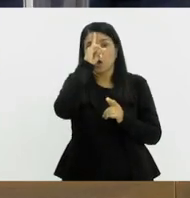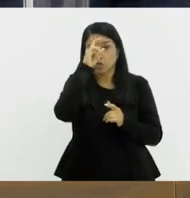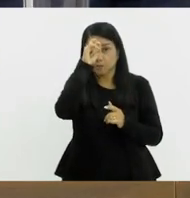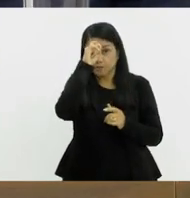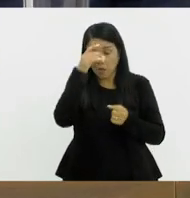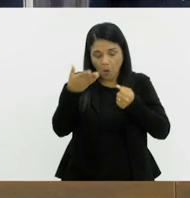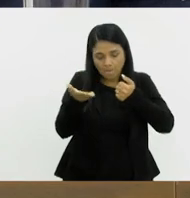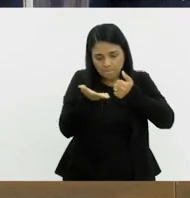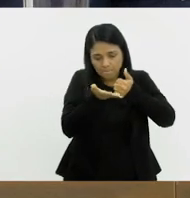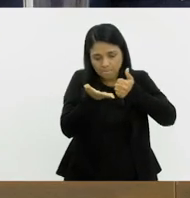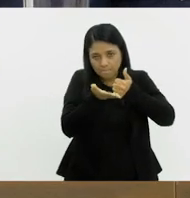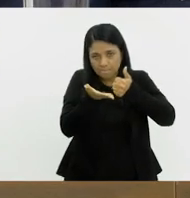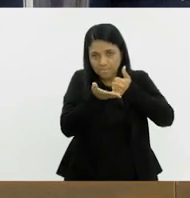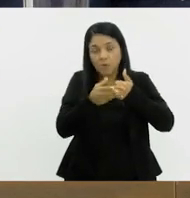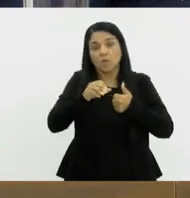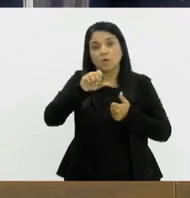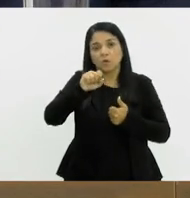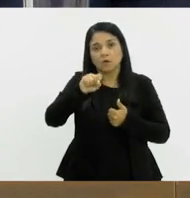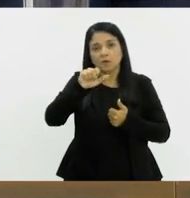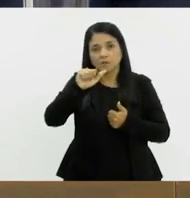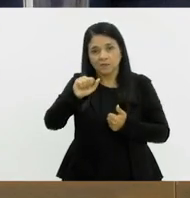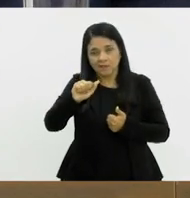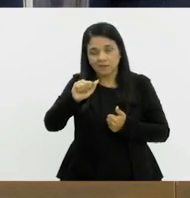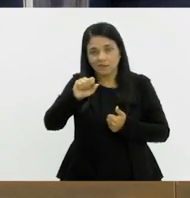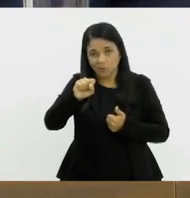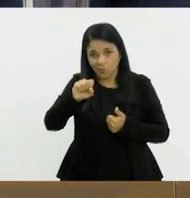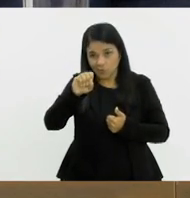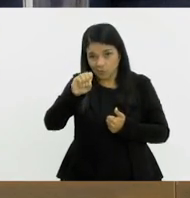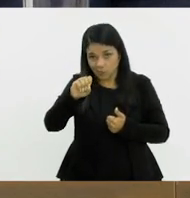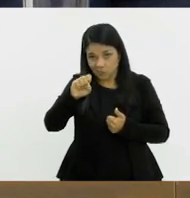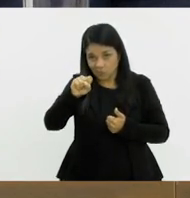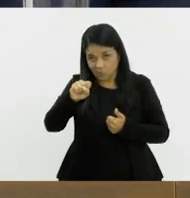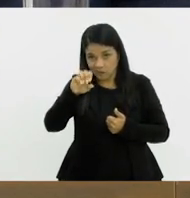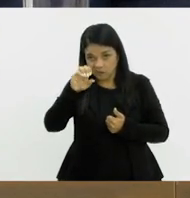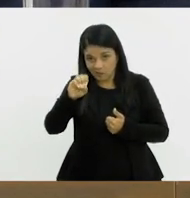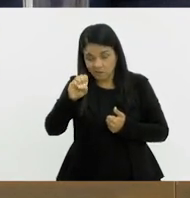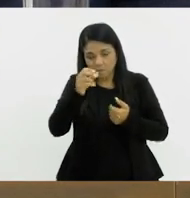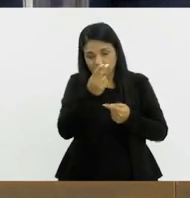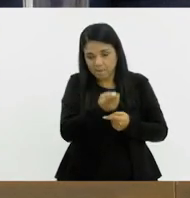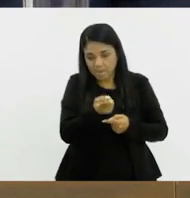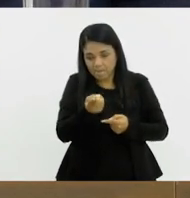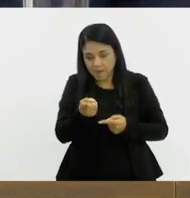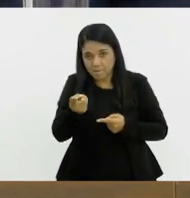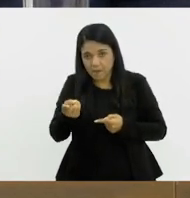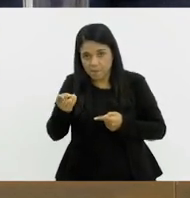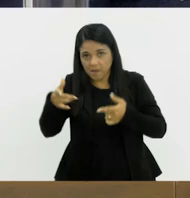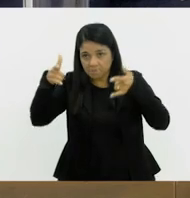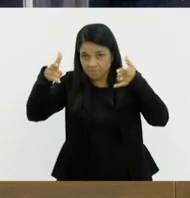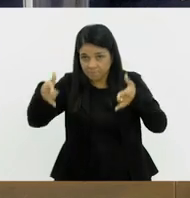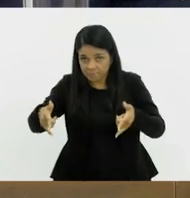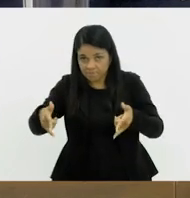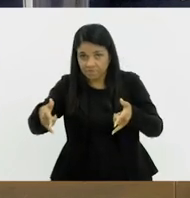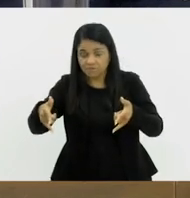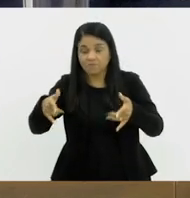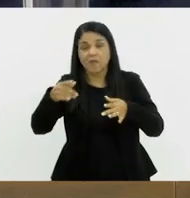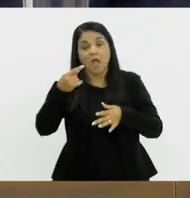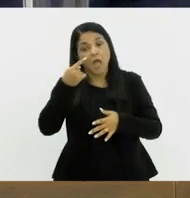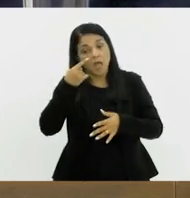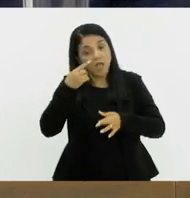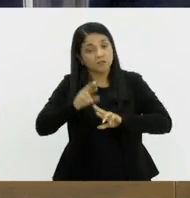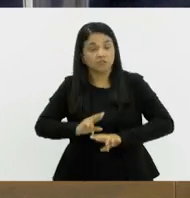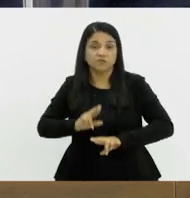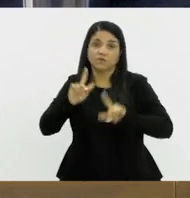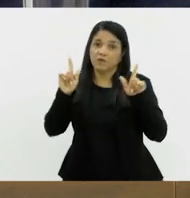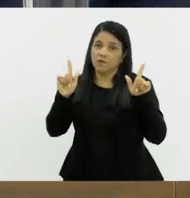80 leitos clínicos de internação, né, e a gente vai lá ver. São diferentes os